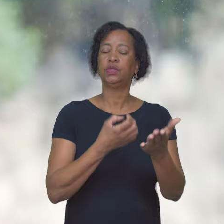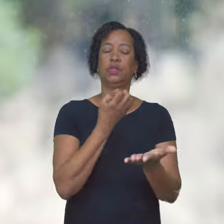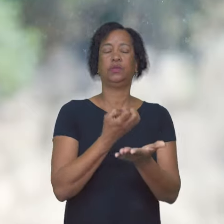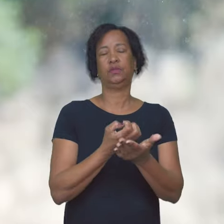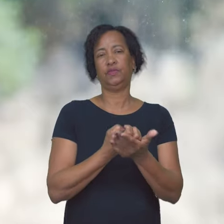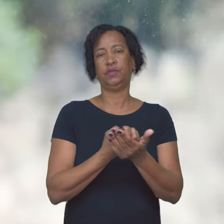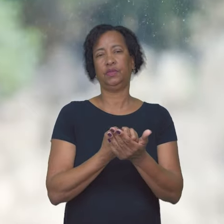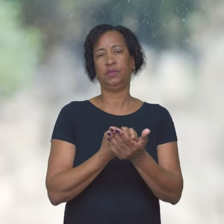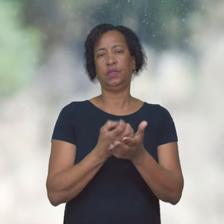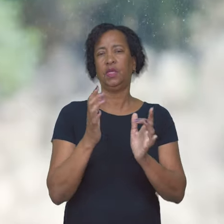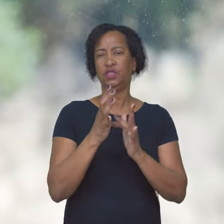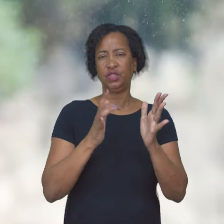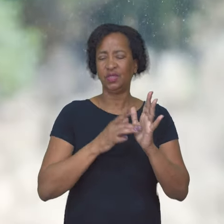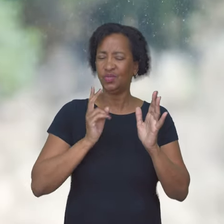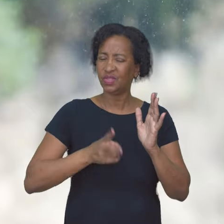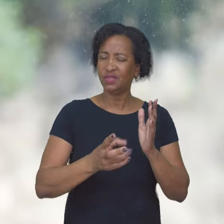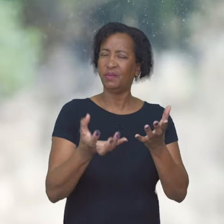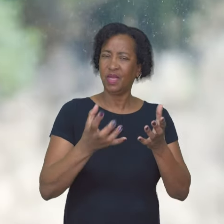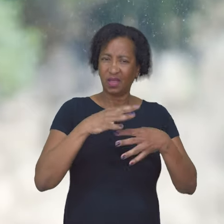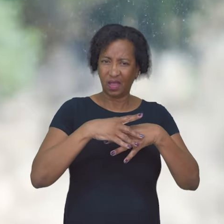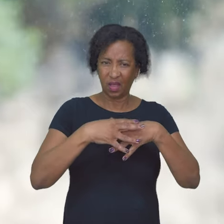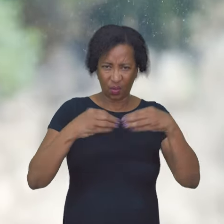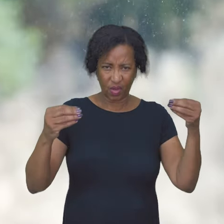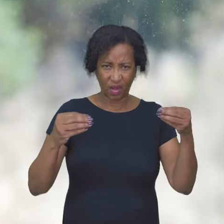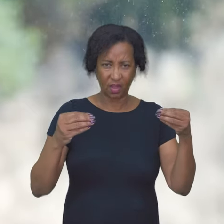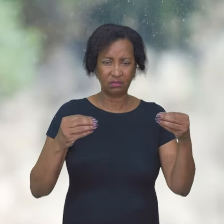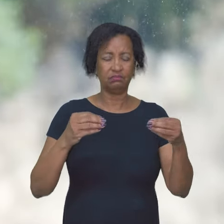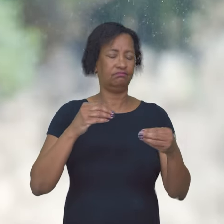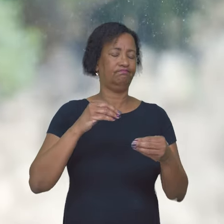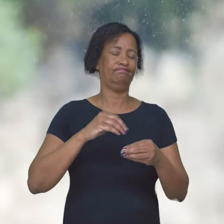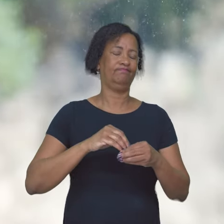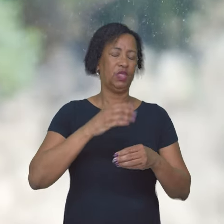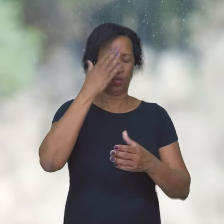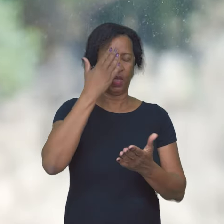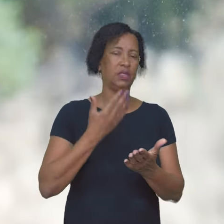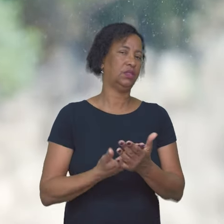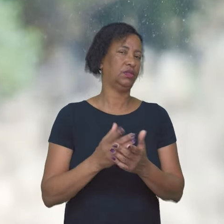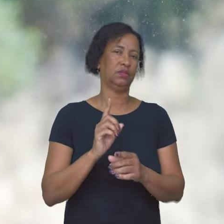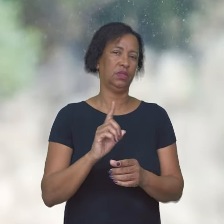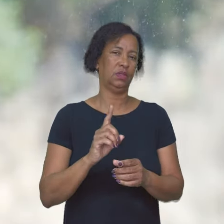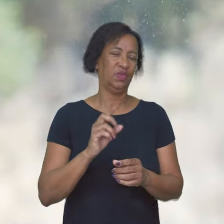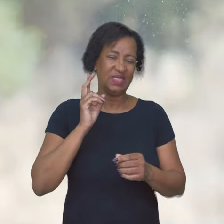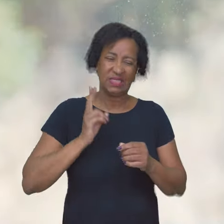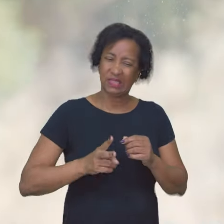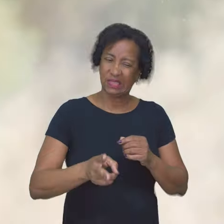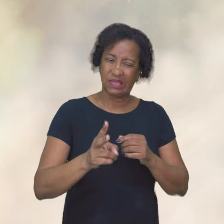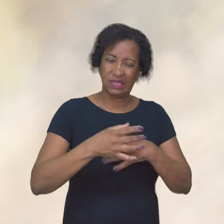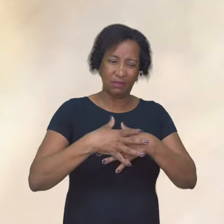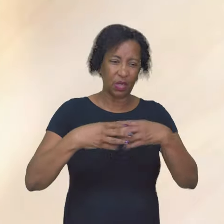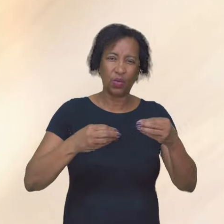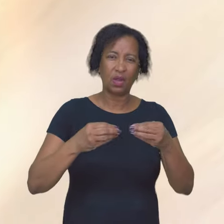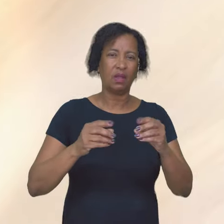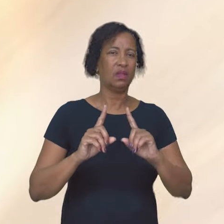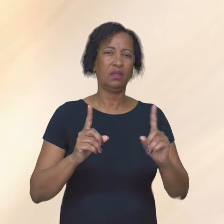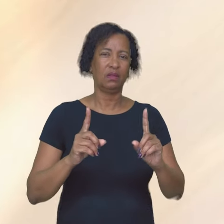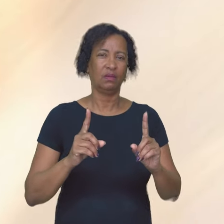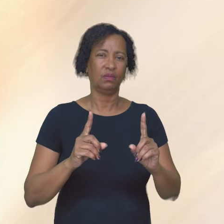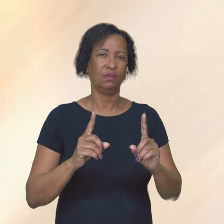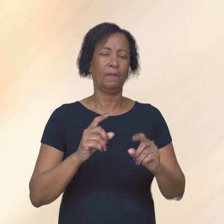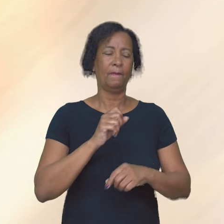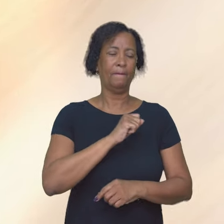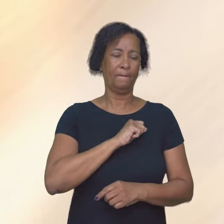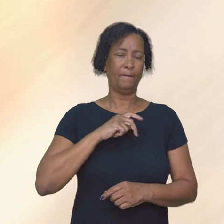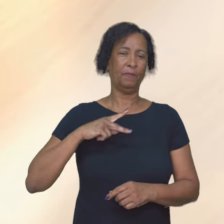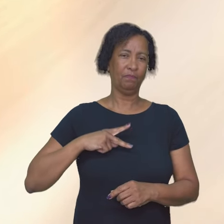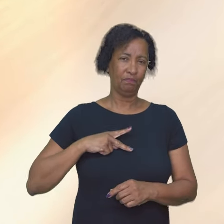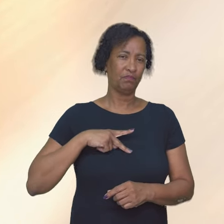quer curar Claro que não Eu não creio que seja seu desejo curar sempre ele não curou o apóstolo Paulo no